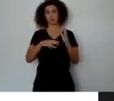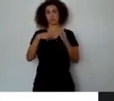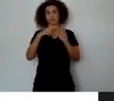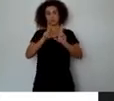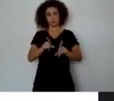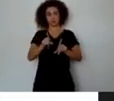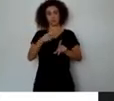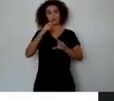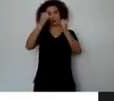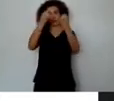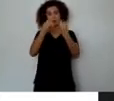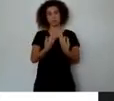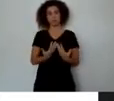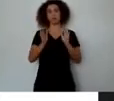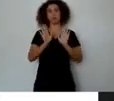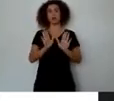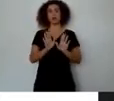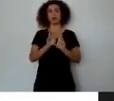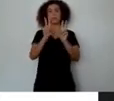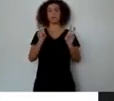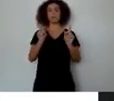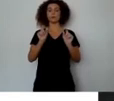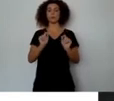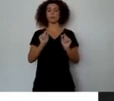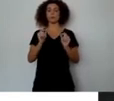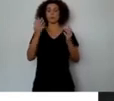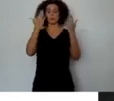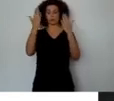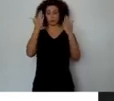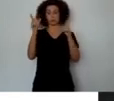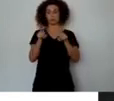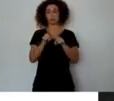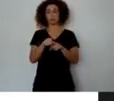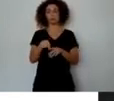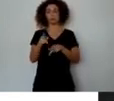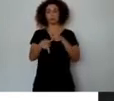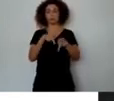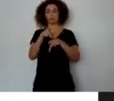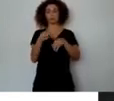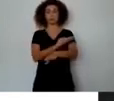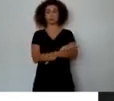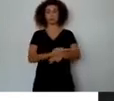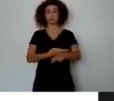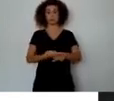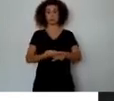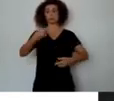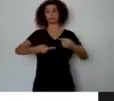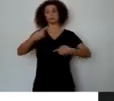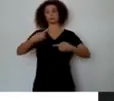vou falar, mas o título que eu dei é Psicologia e Branquitude, uma discussão acerca dos privilégios e práticas profissionais.